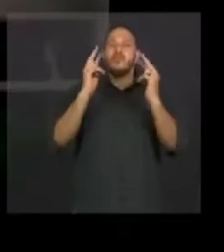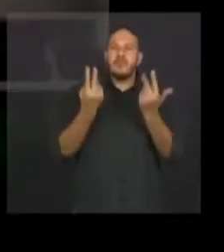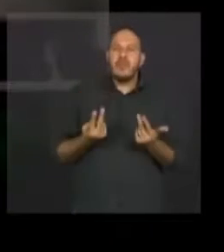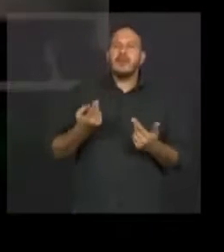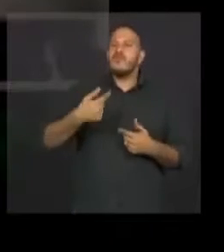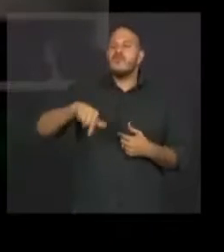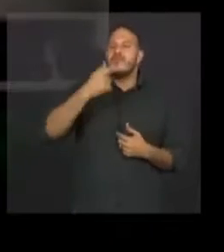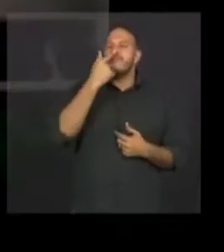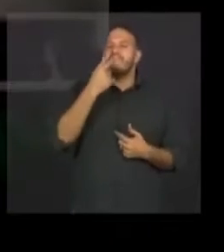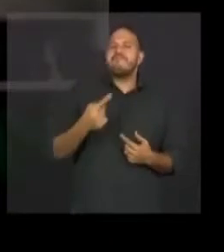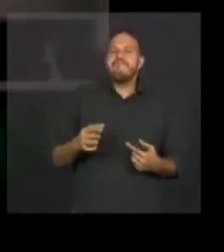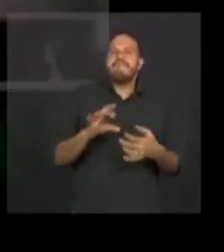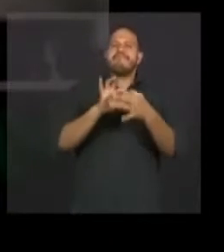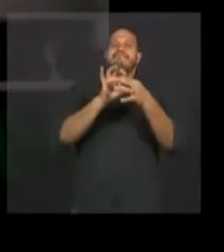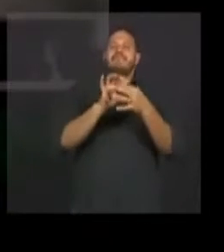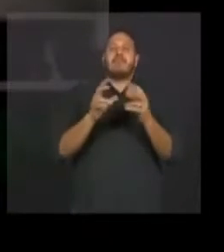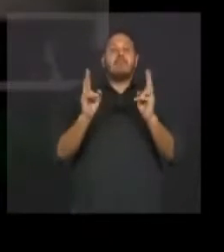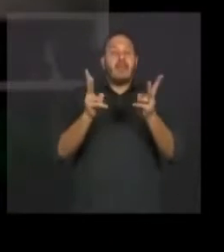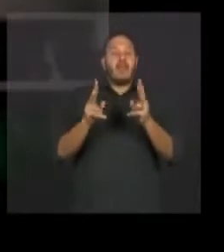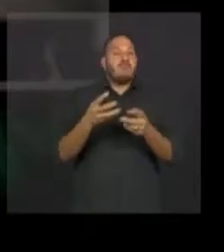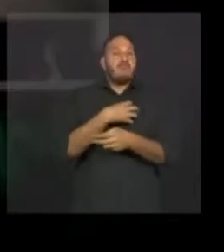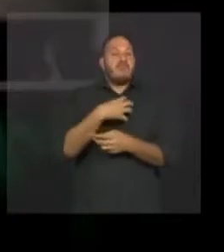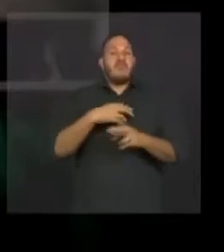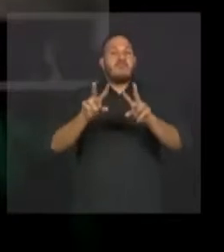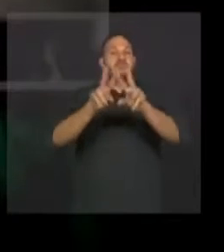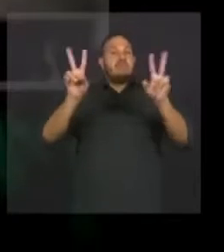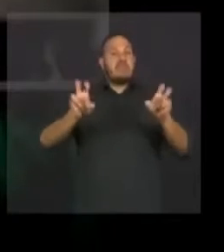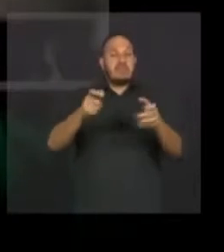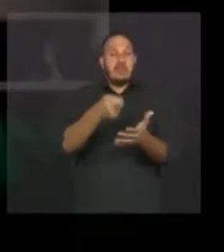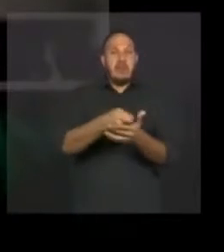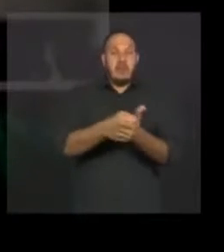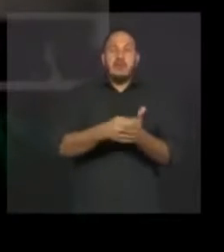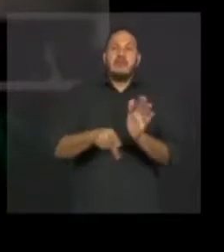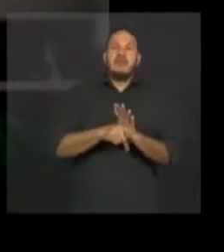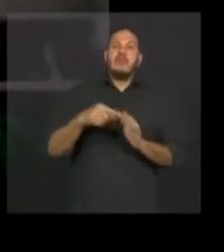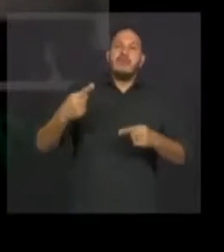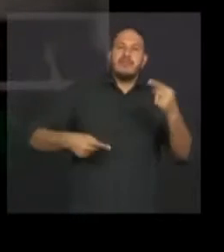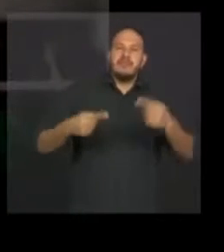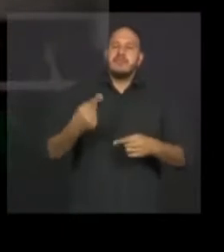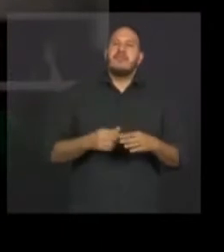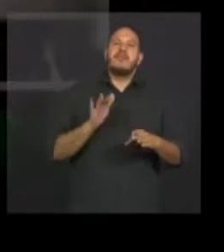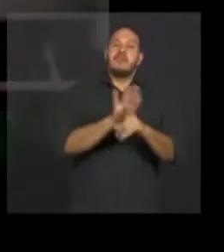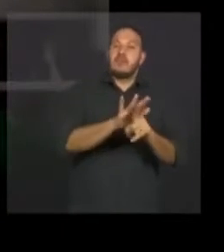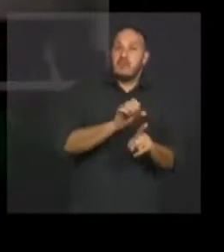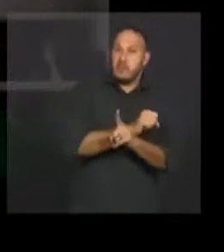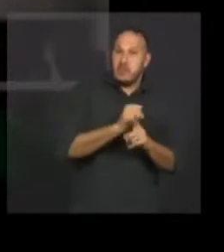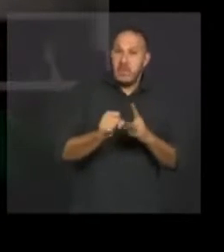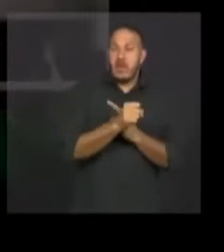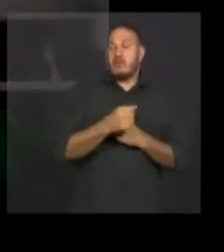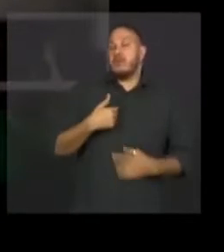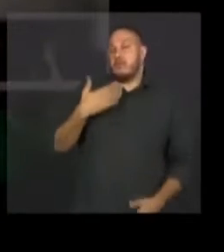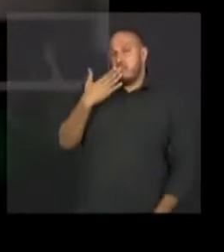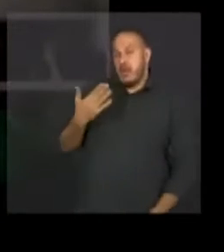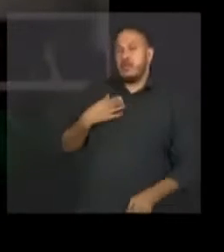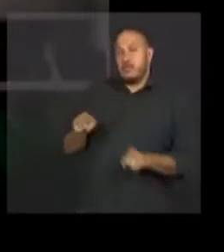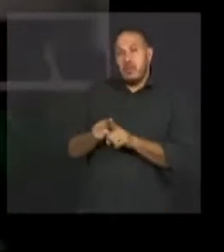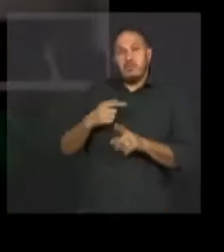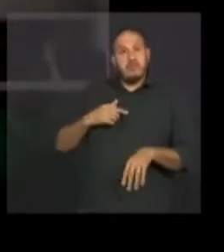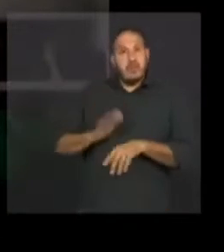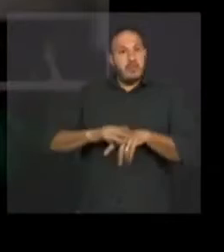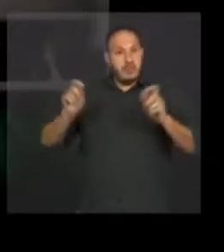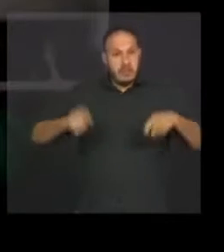presa pelas mesmas tipificações super rígidas da política de assistência social, que cogite a possibilidade de